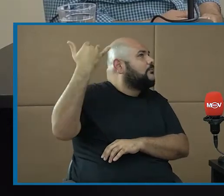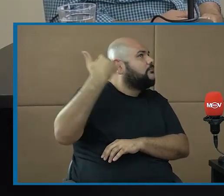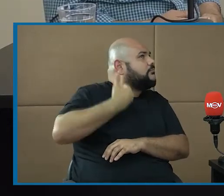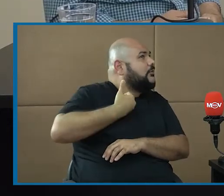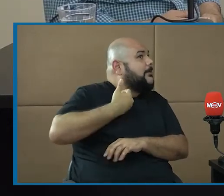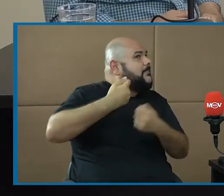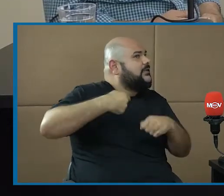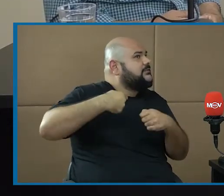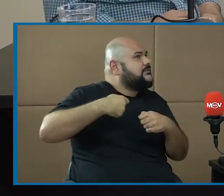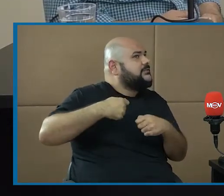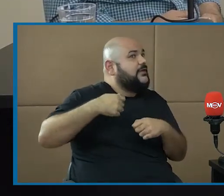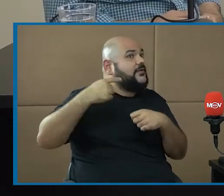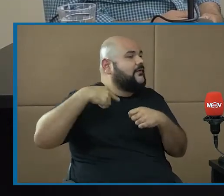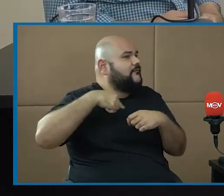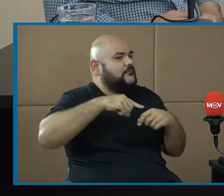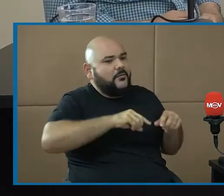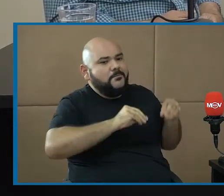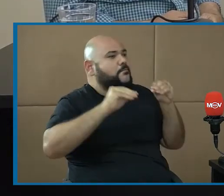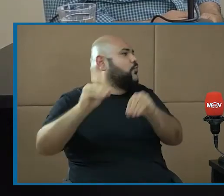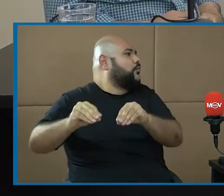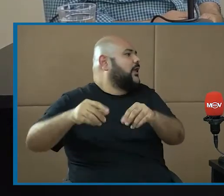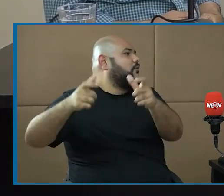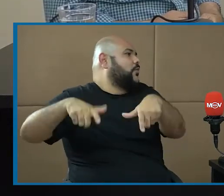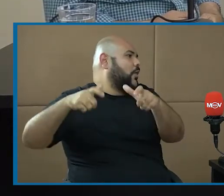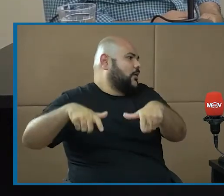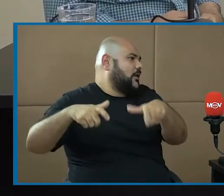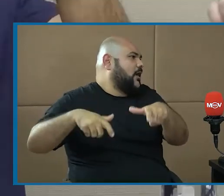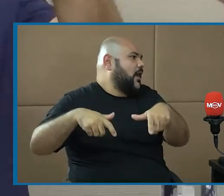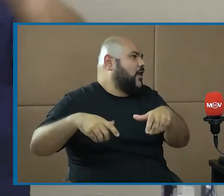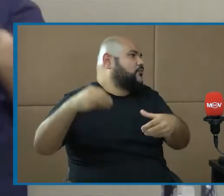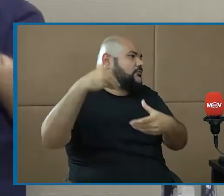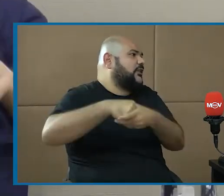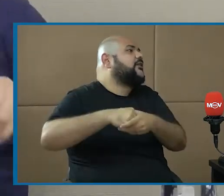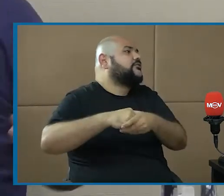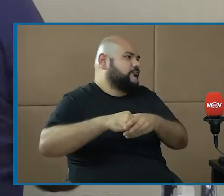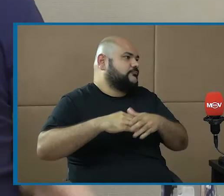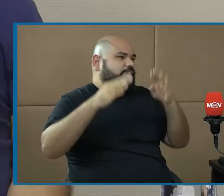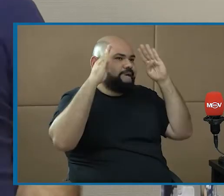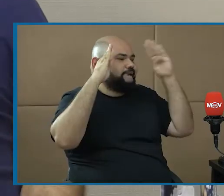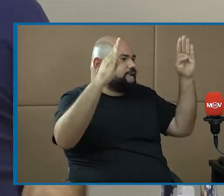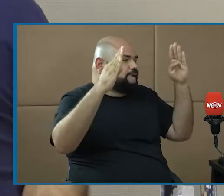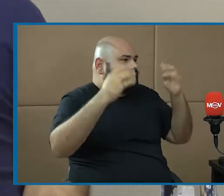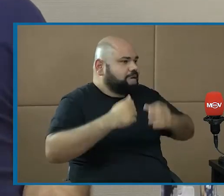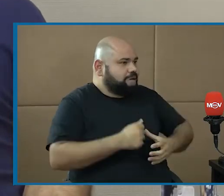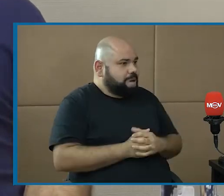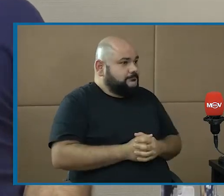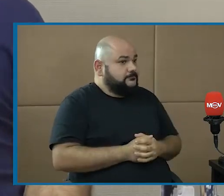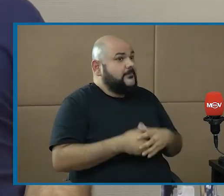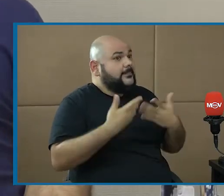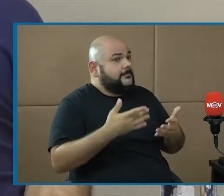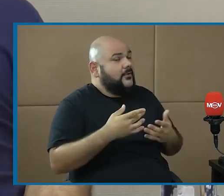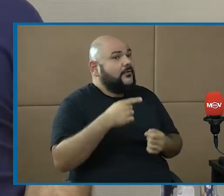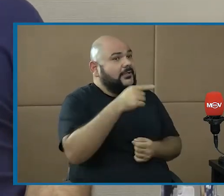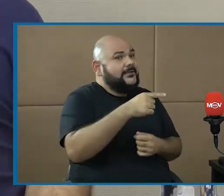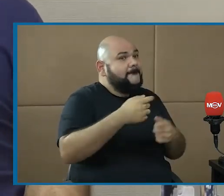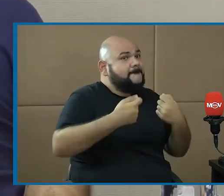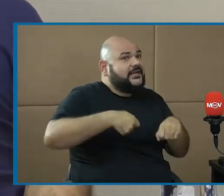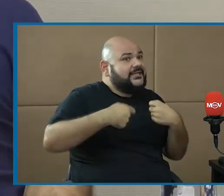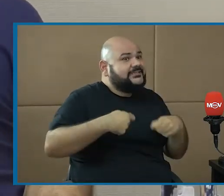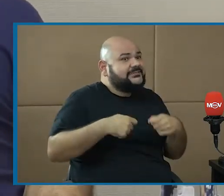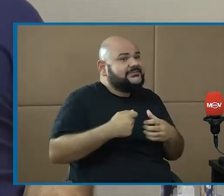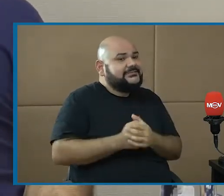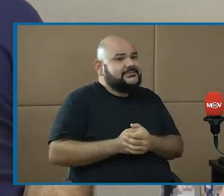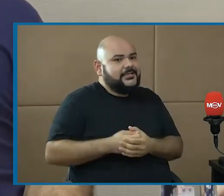acho que começa a ser implementado. Eu lembro de uma telinha com intérprete, mas eu não sei se é essa